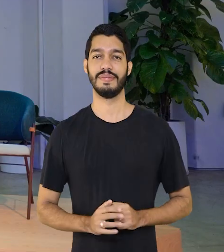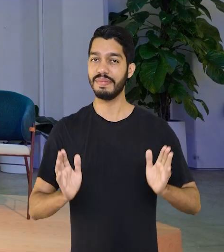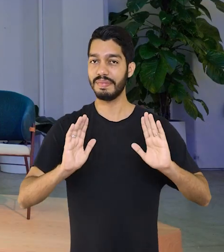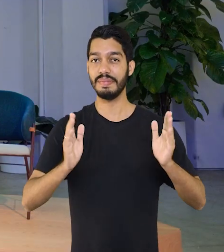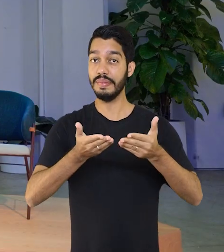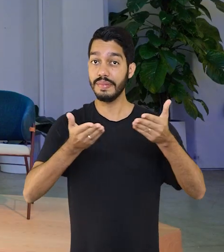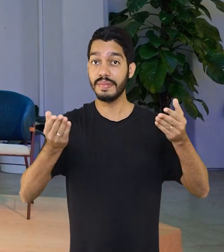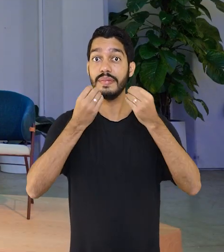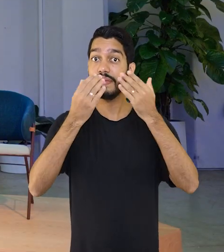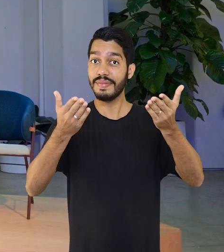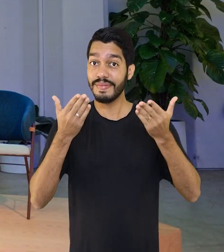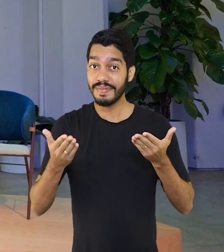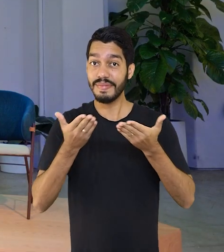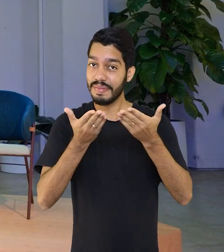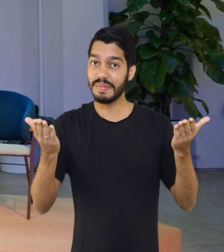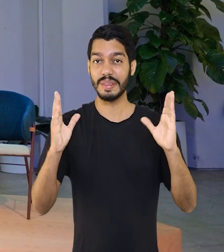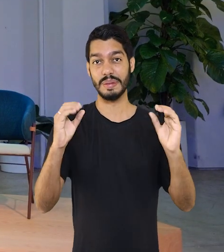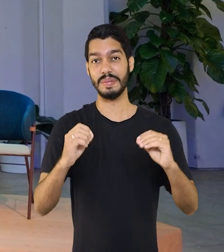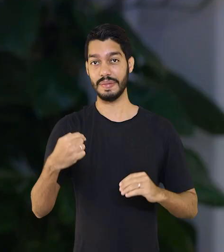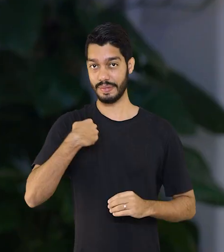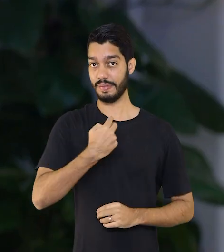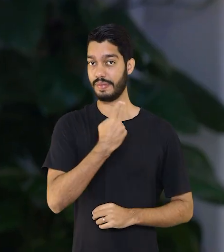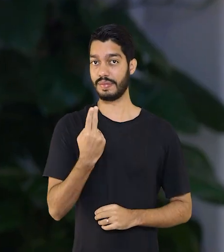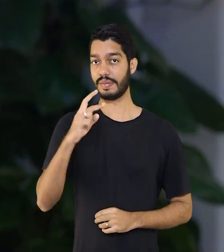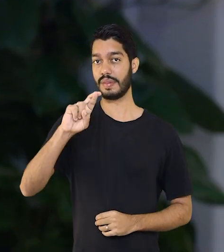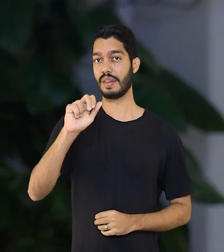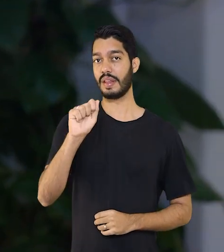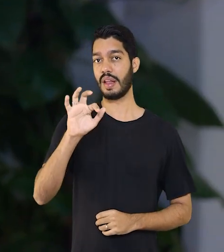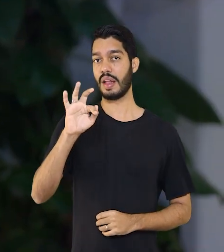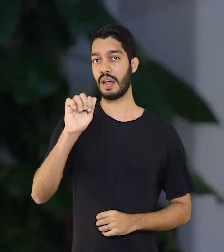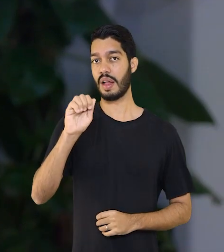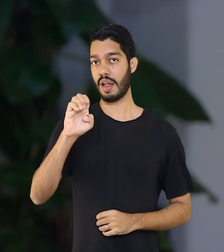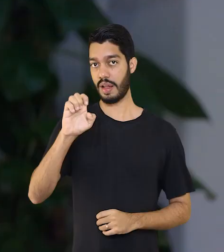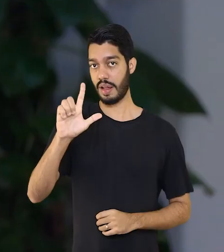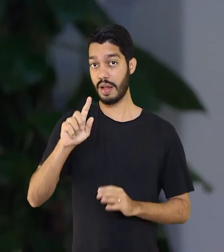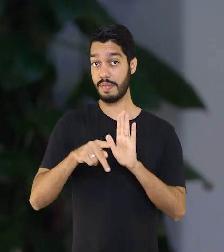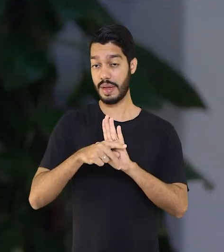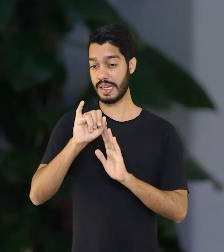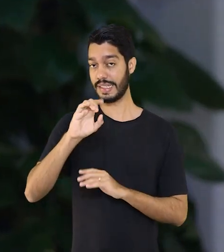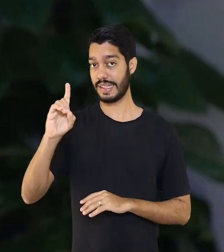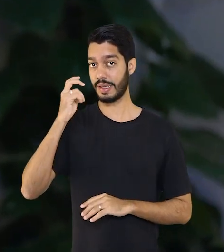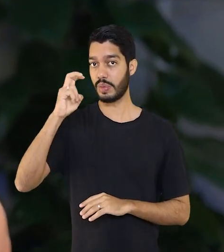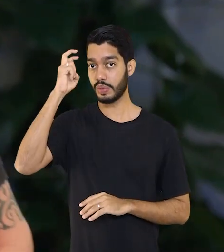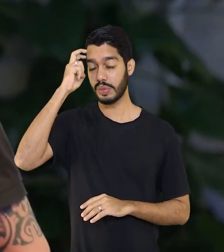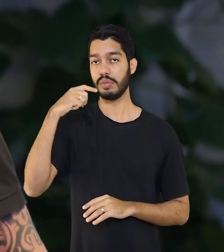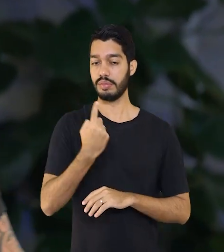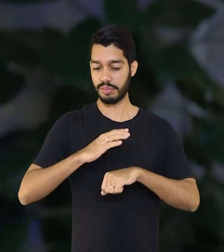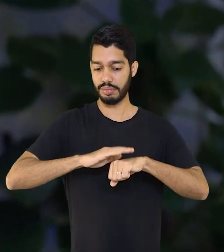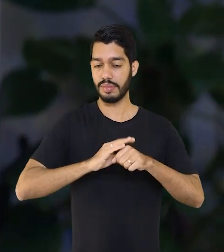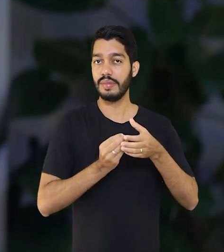Sejam todos muito bem-vindos, muito bem-vindas. Eu sou Rafael Vilas Boas, da ID Cultural. Nós somos